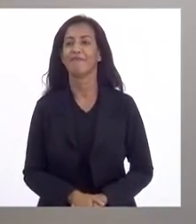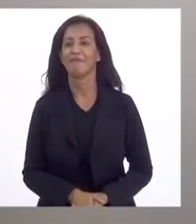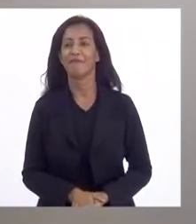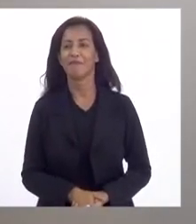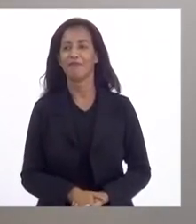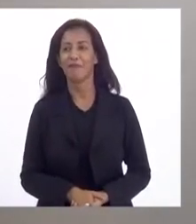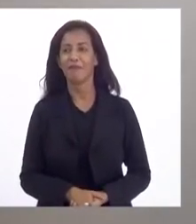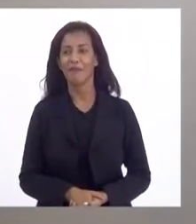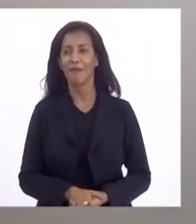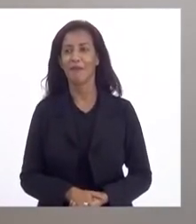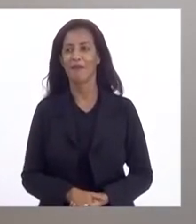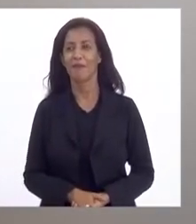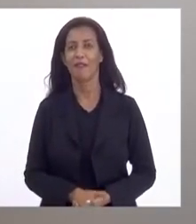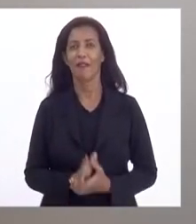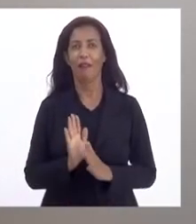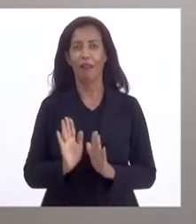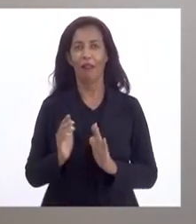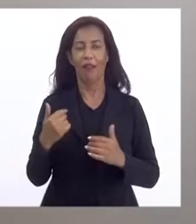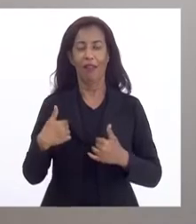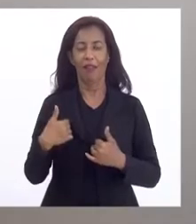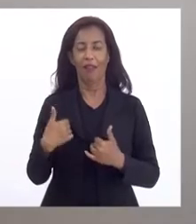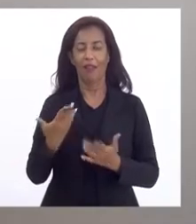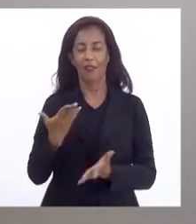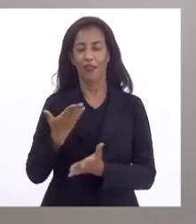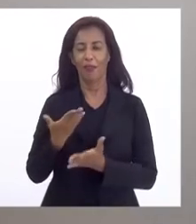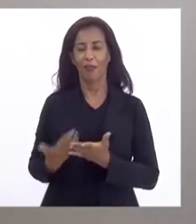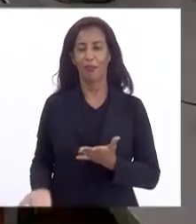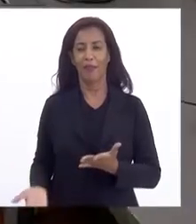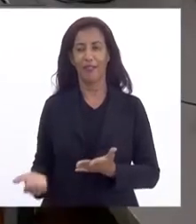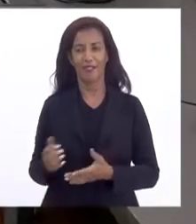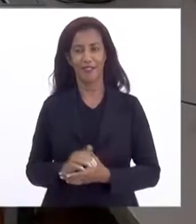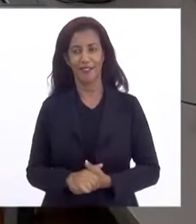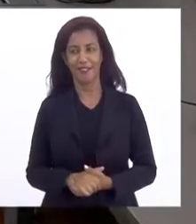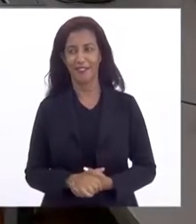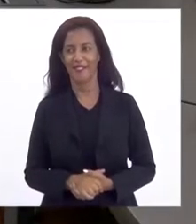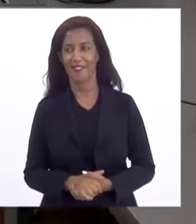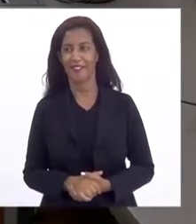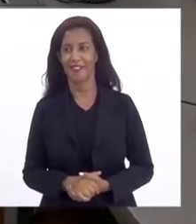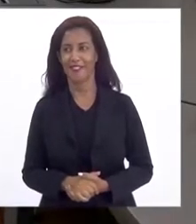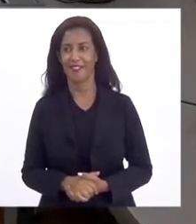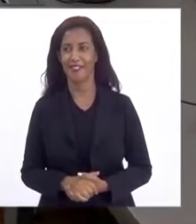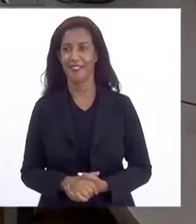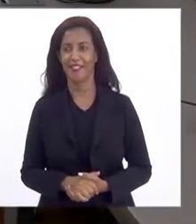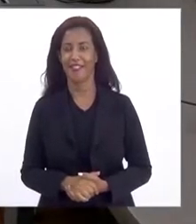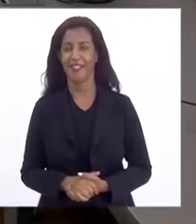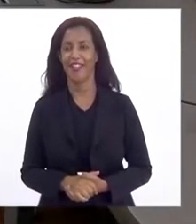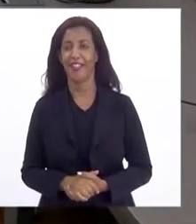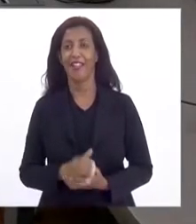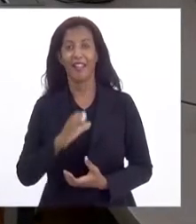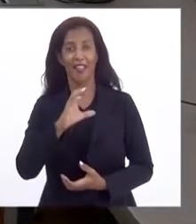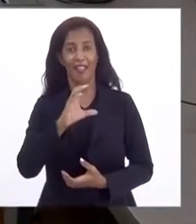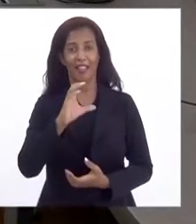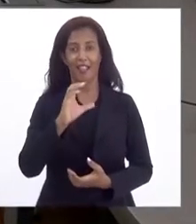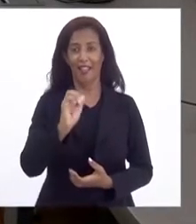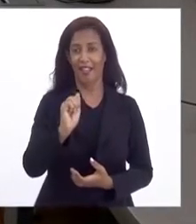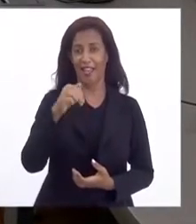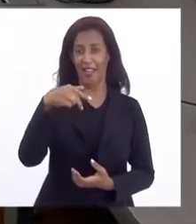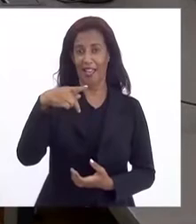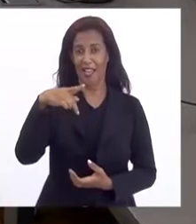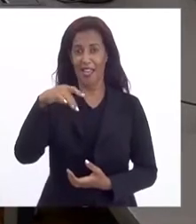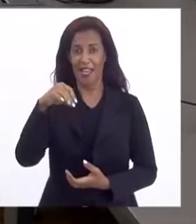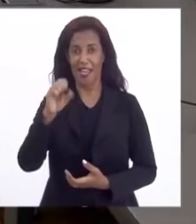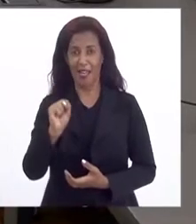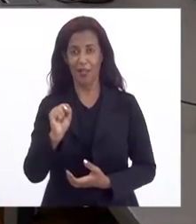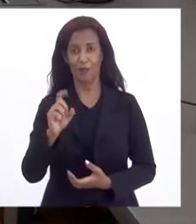Já perdi a cidade para ele, tá ouvindo, né, Mink? Campos do Jordão, da Célia Jordão. Olha que